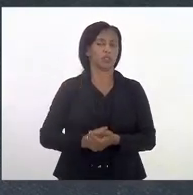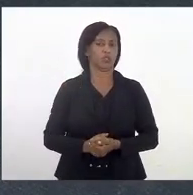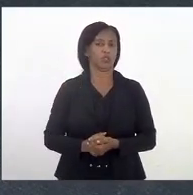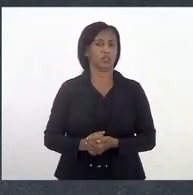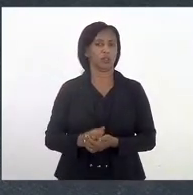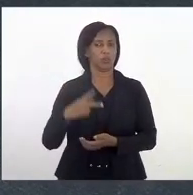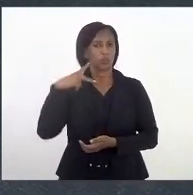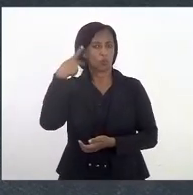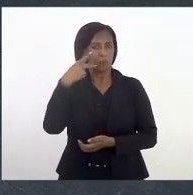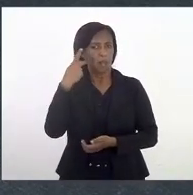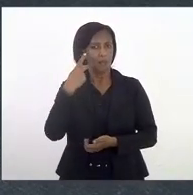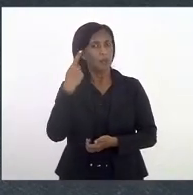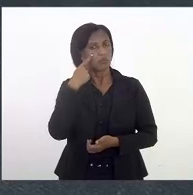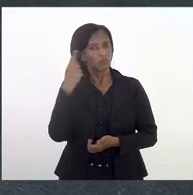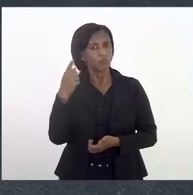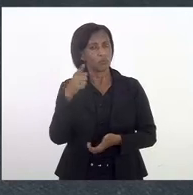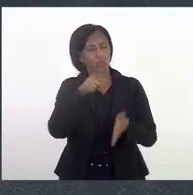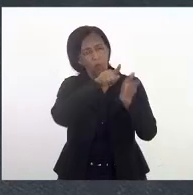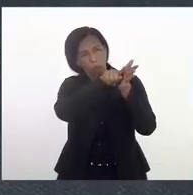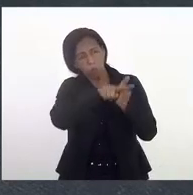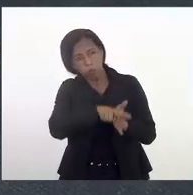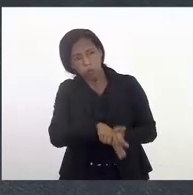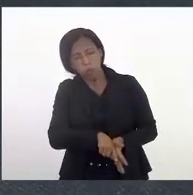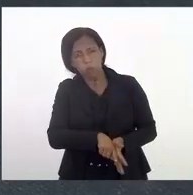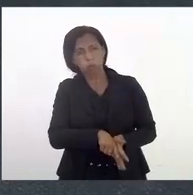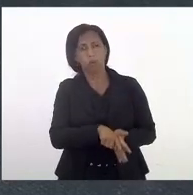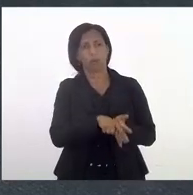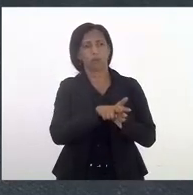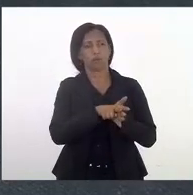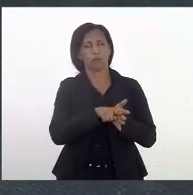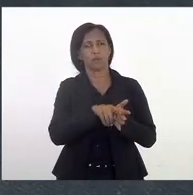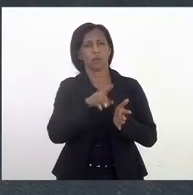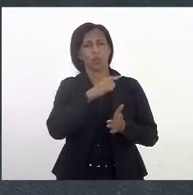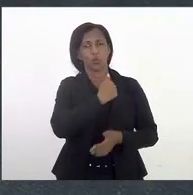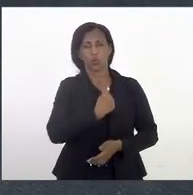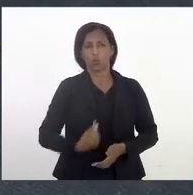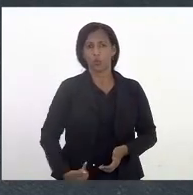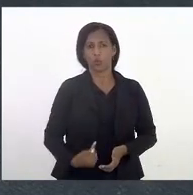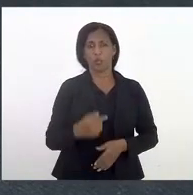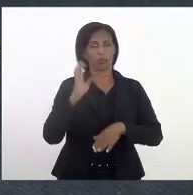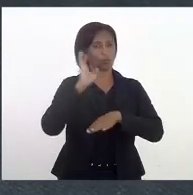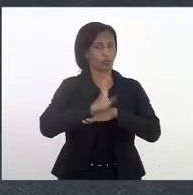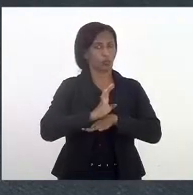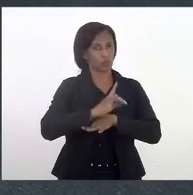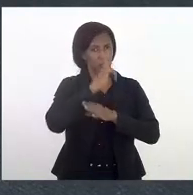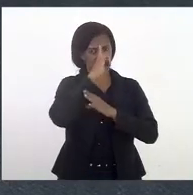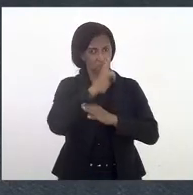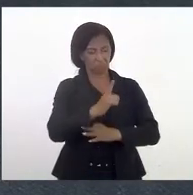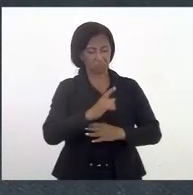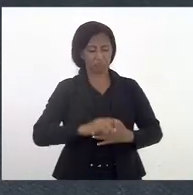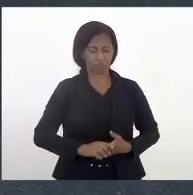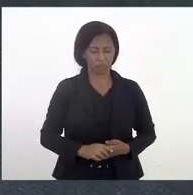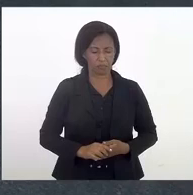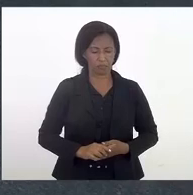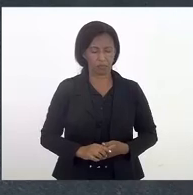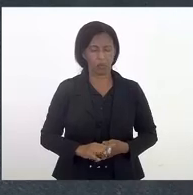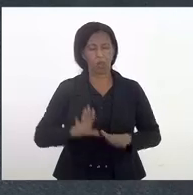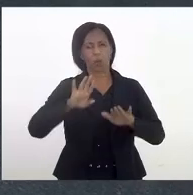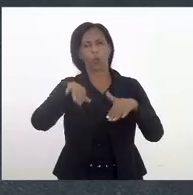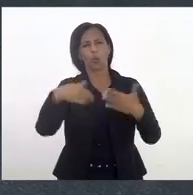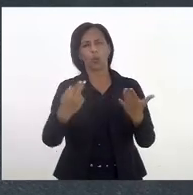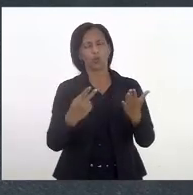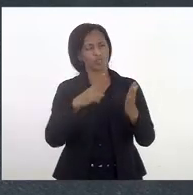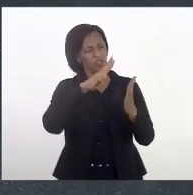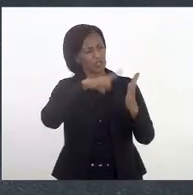era missão de analisar as decisões encaminhadas pelo governo do estado quando hoje nós lemos